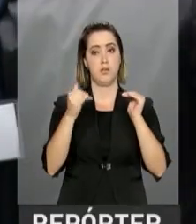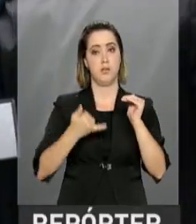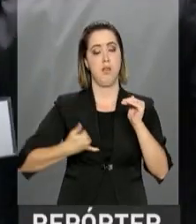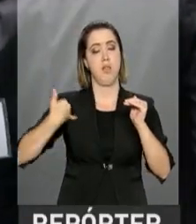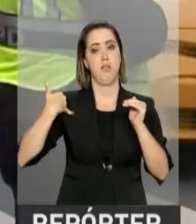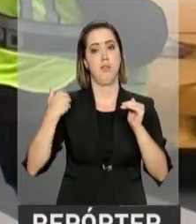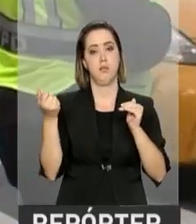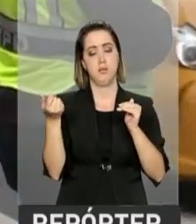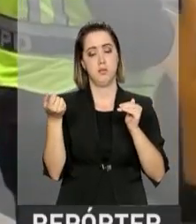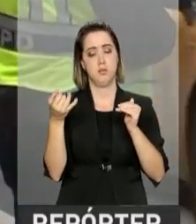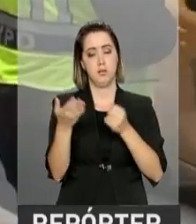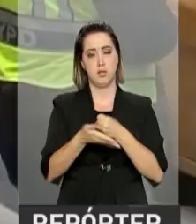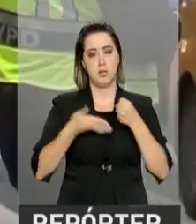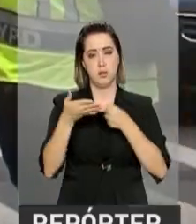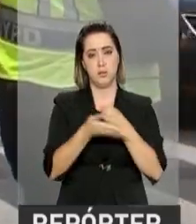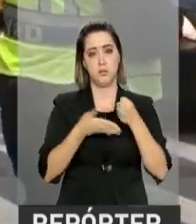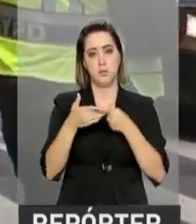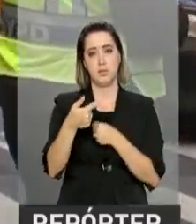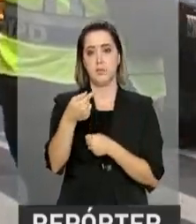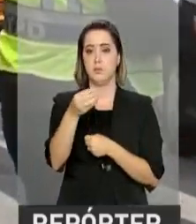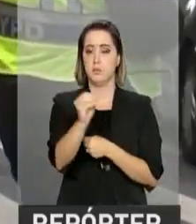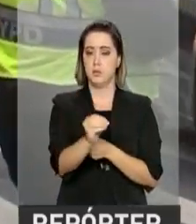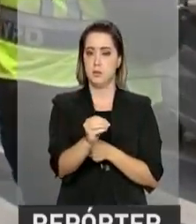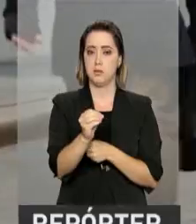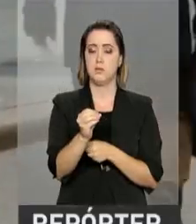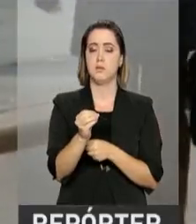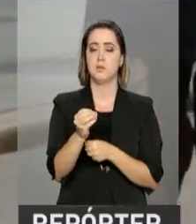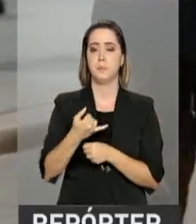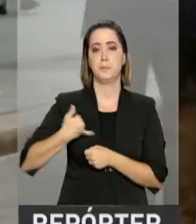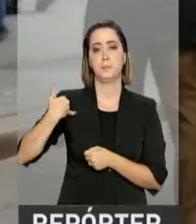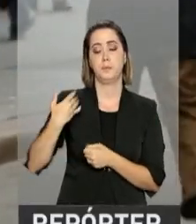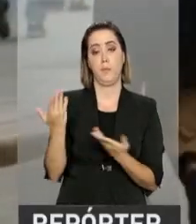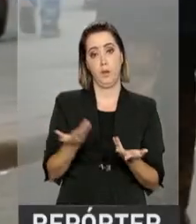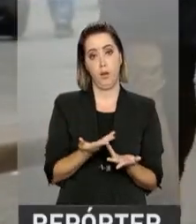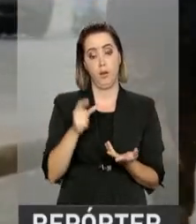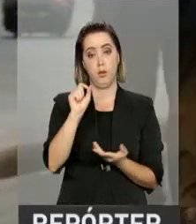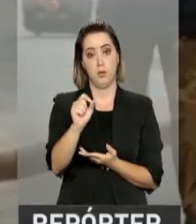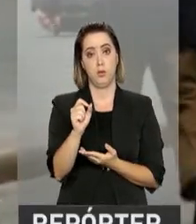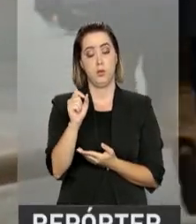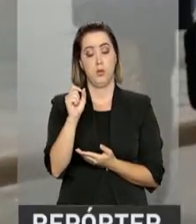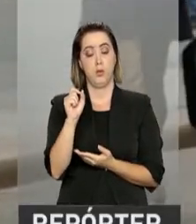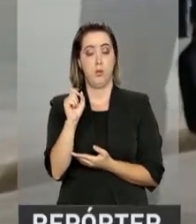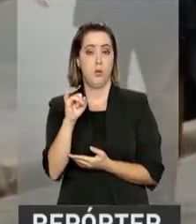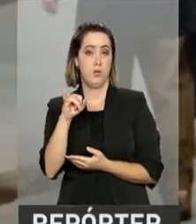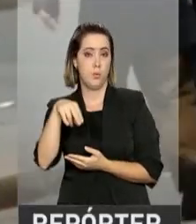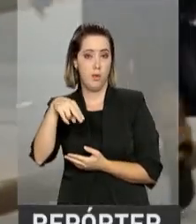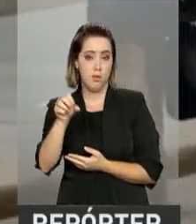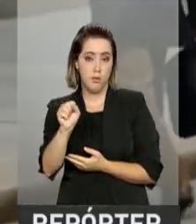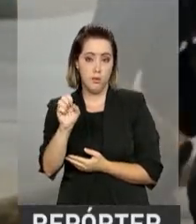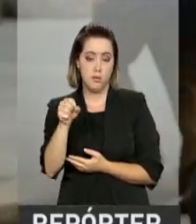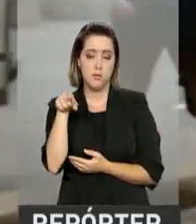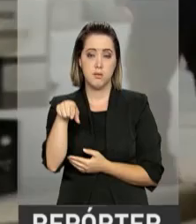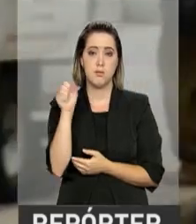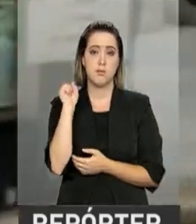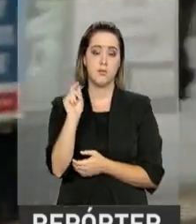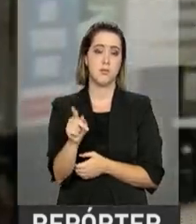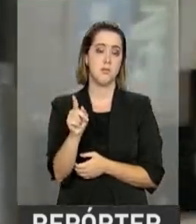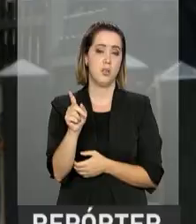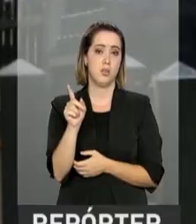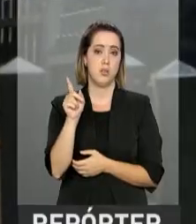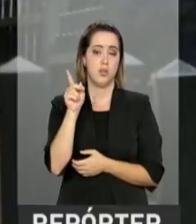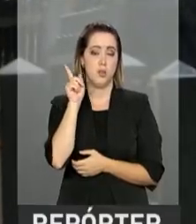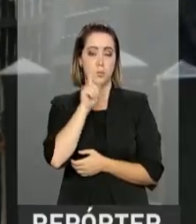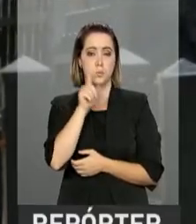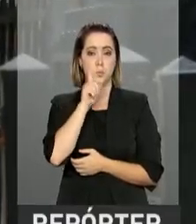de aposentadoria para 70 anos. Os cofres da Seguridade Social americana, no entanto, ainda nem chegaram ao negativo.